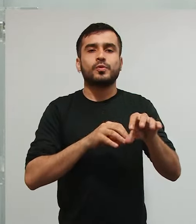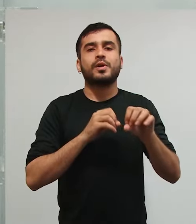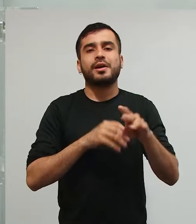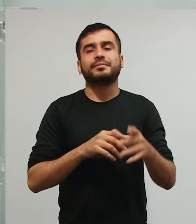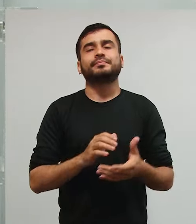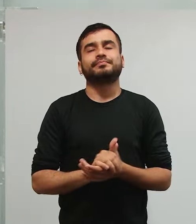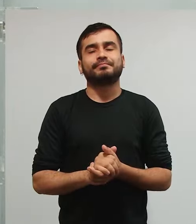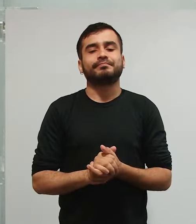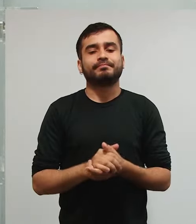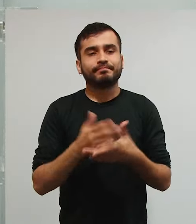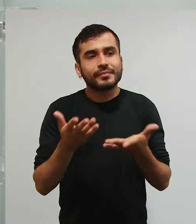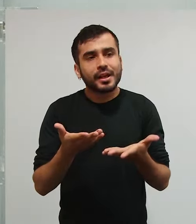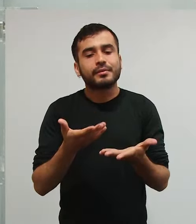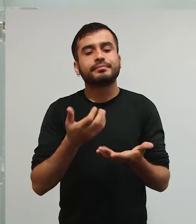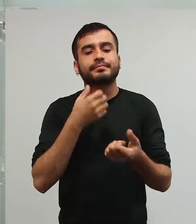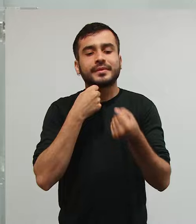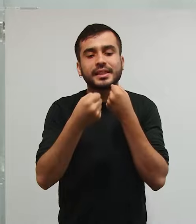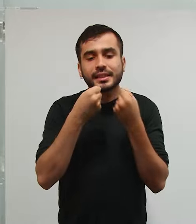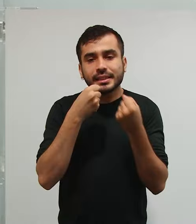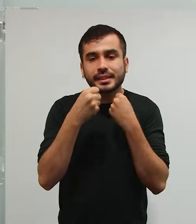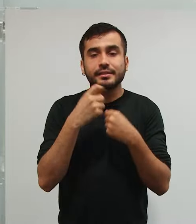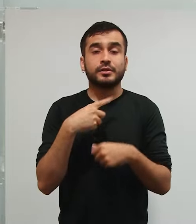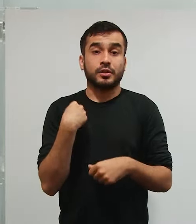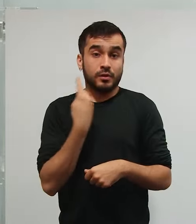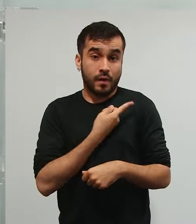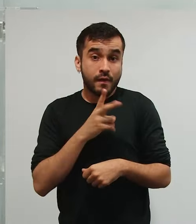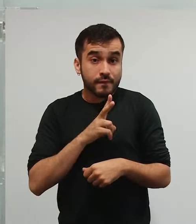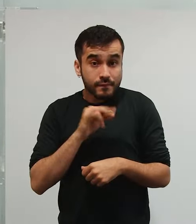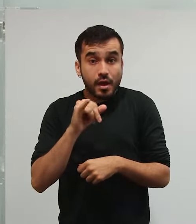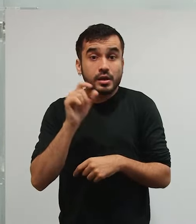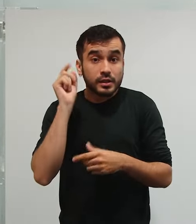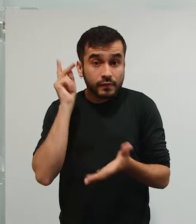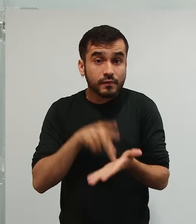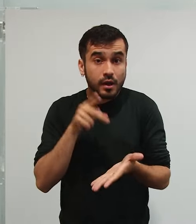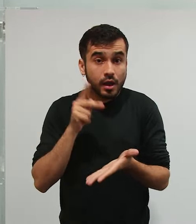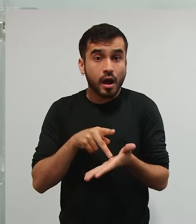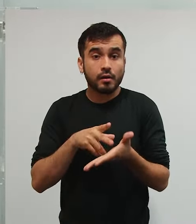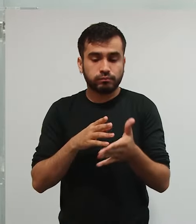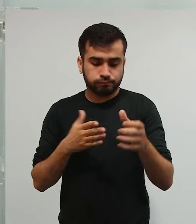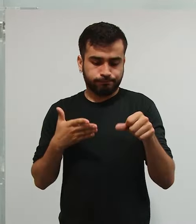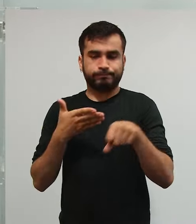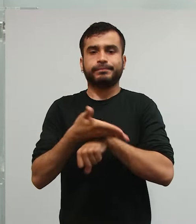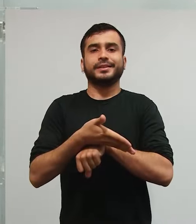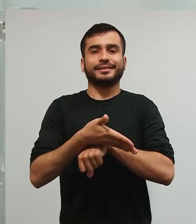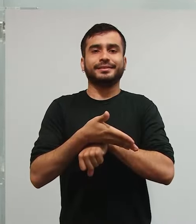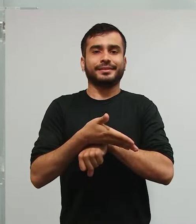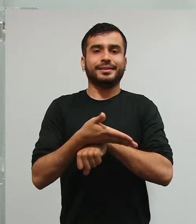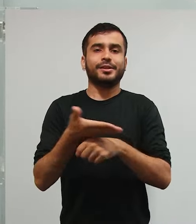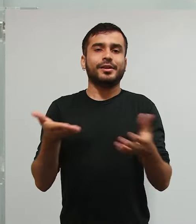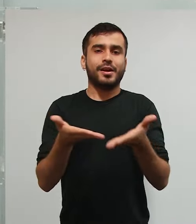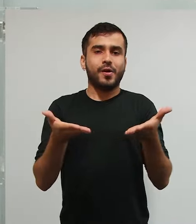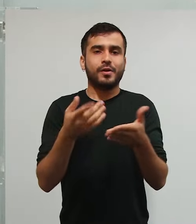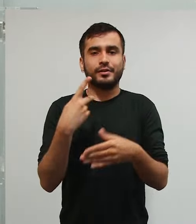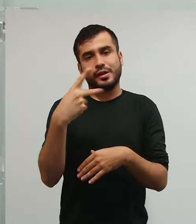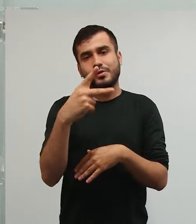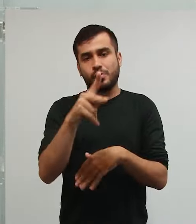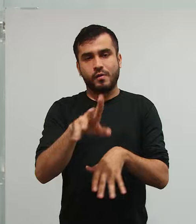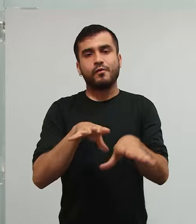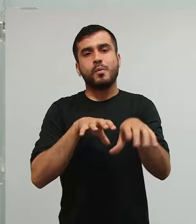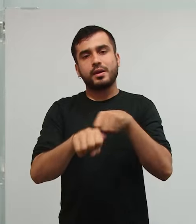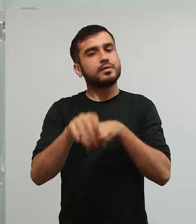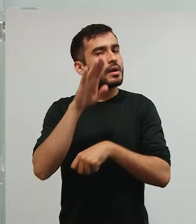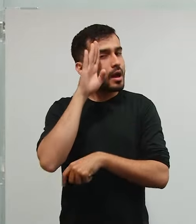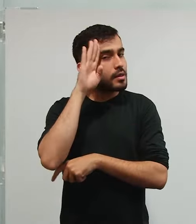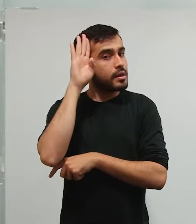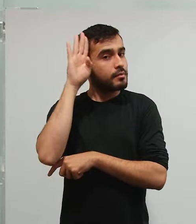que constituem individual e coletivamente a própria educação. Tá? Então, é por meio da entrevista que você vai acessar